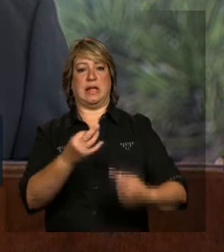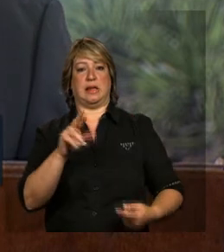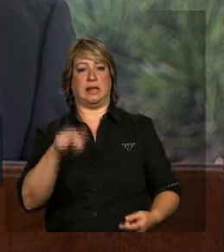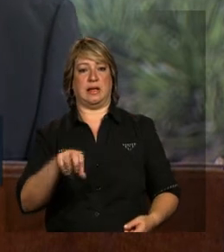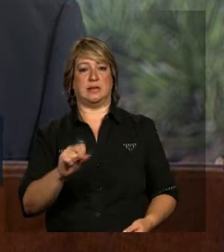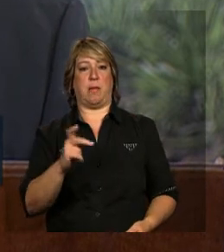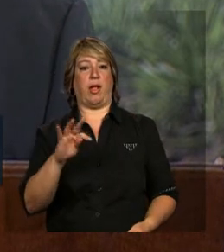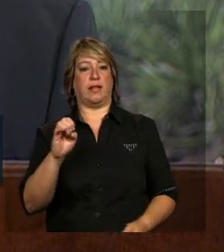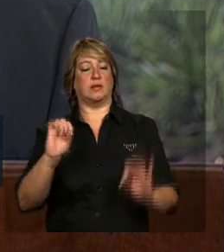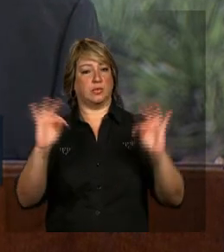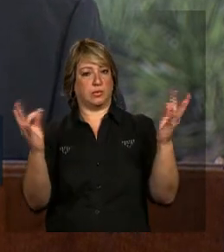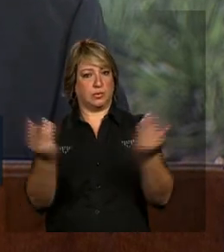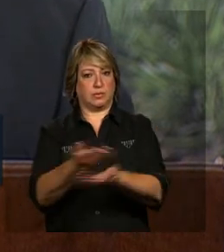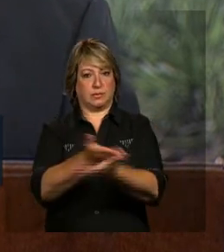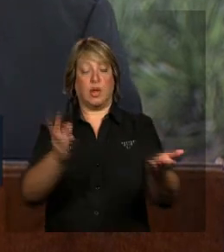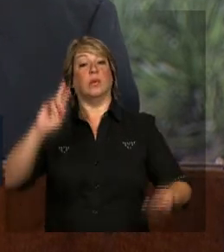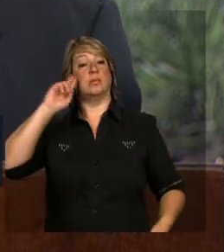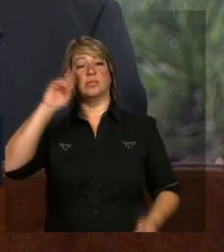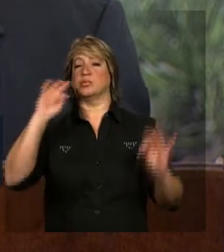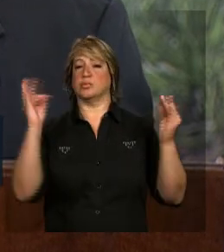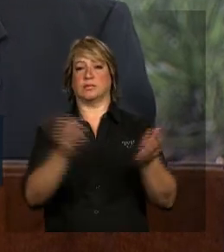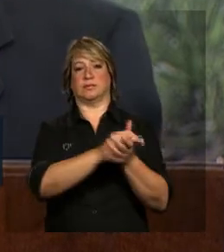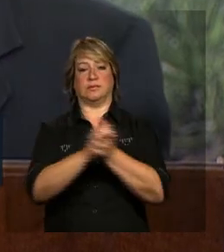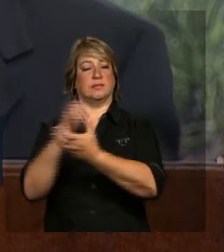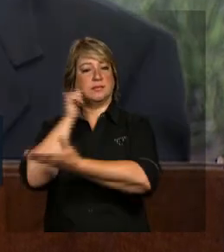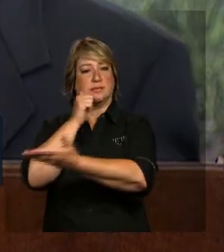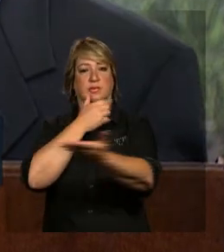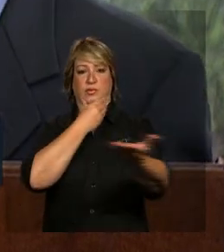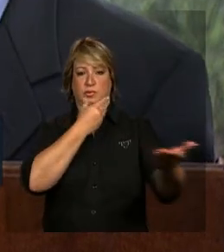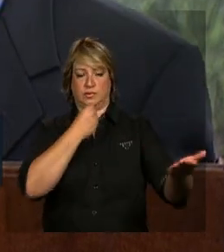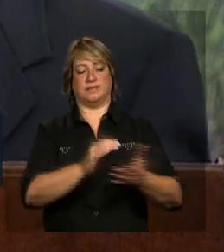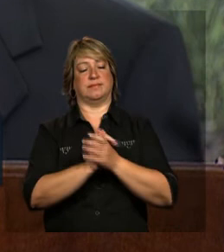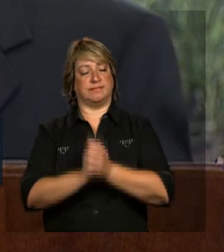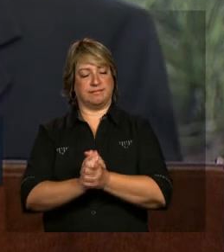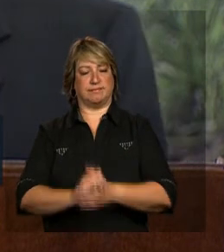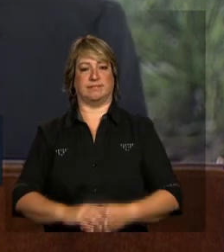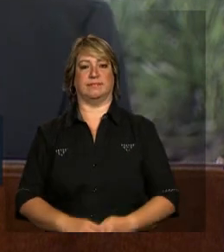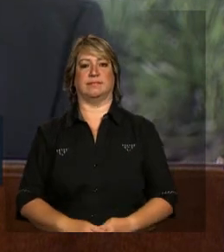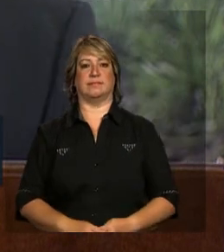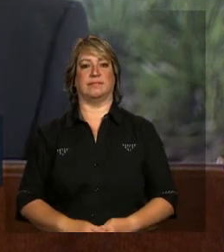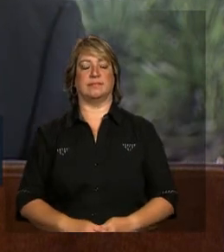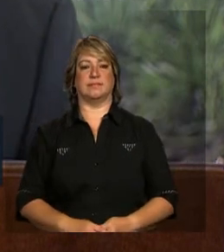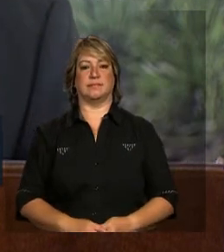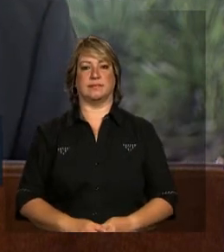demais autoridades minhas senhoras e meus senhores